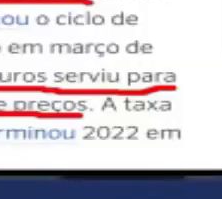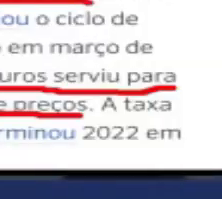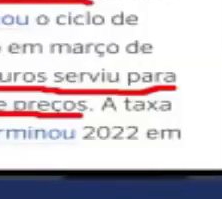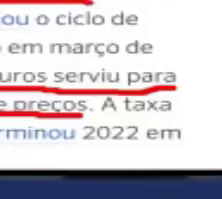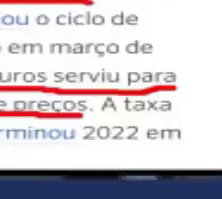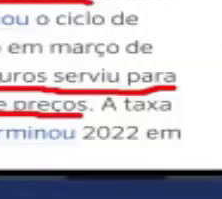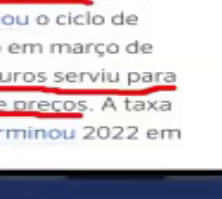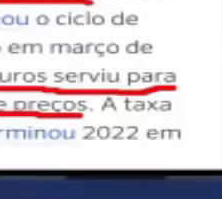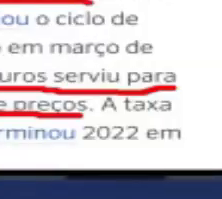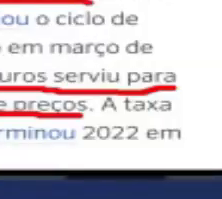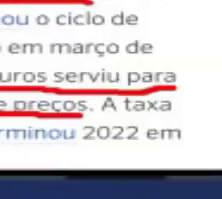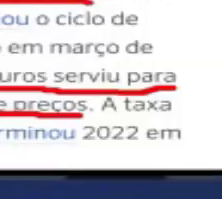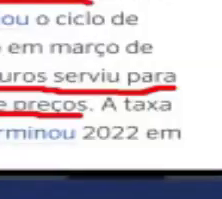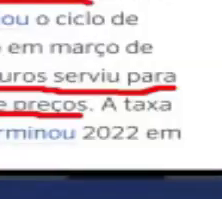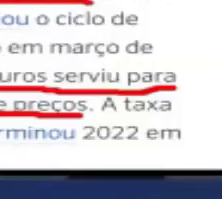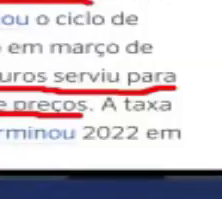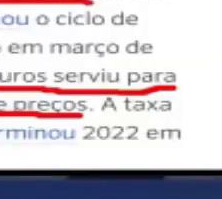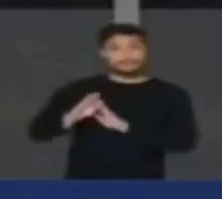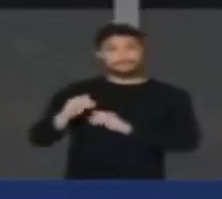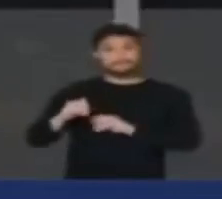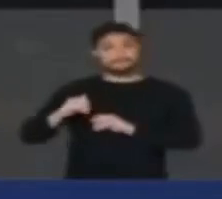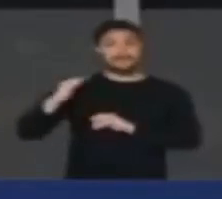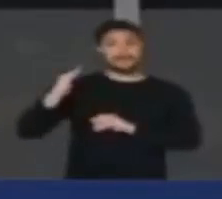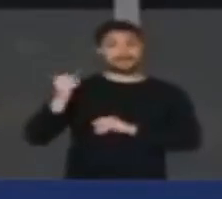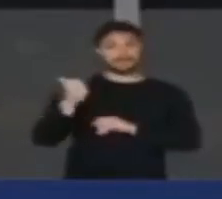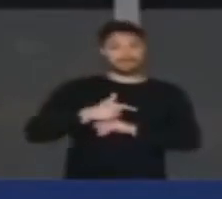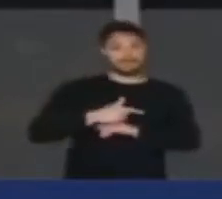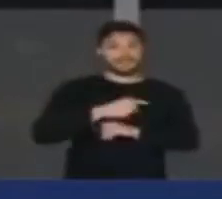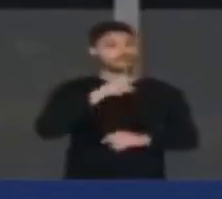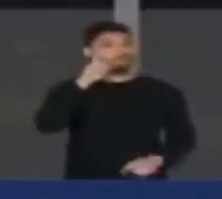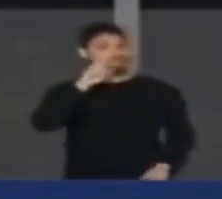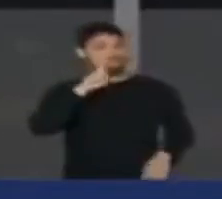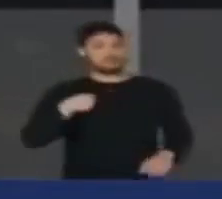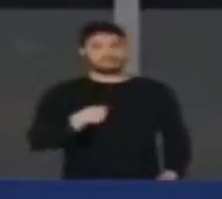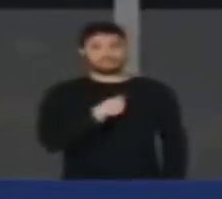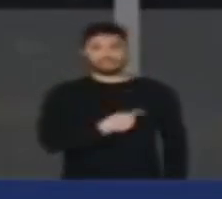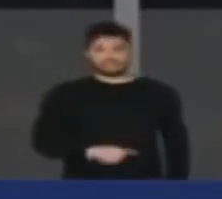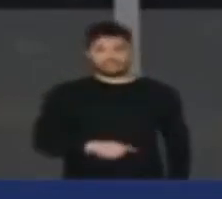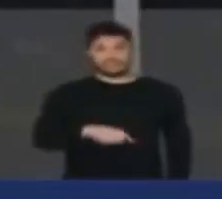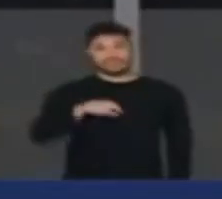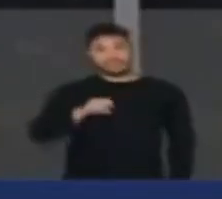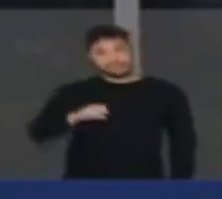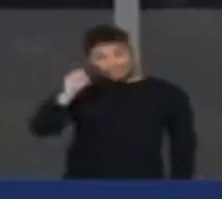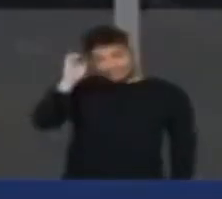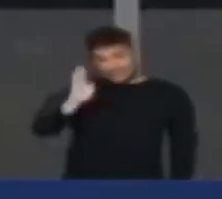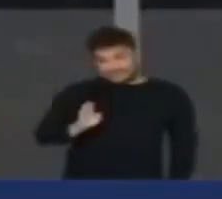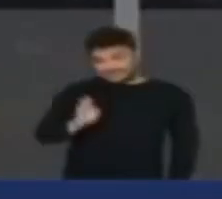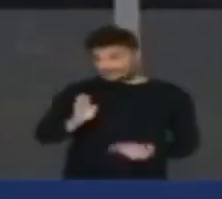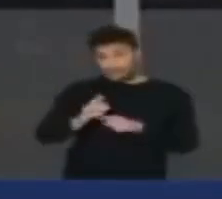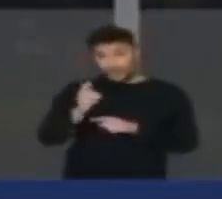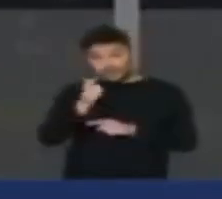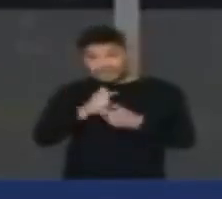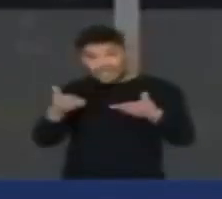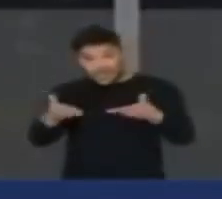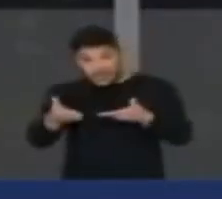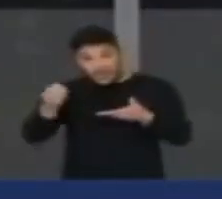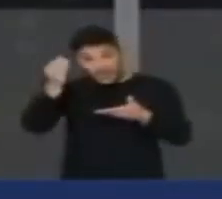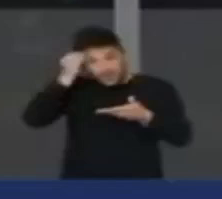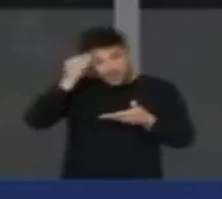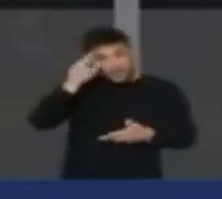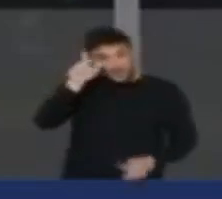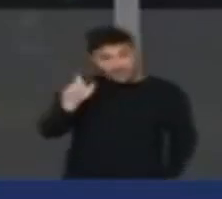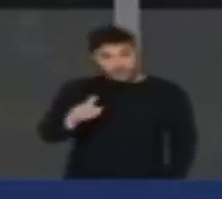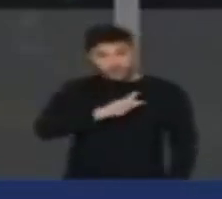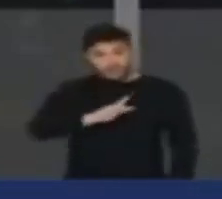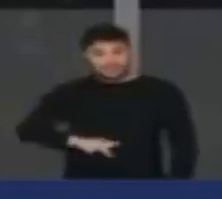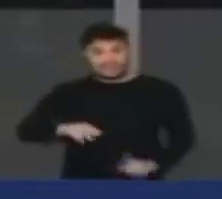que a americana e que a chinesa. Então, se o Brasil não conseguir prosperar agora, a culpa não é do presidente do Banco Central ou